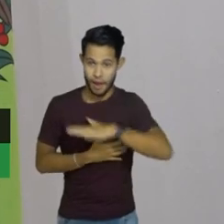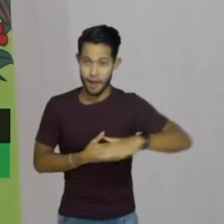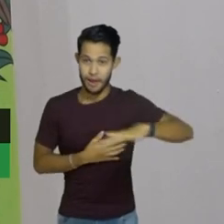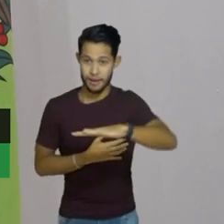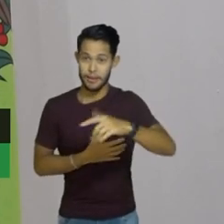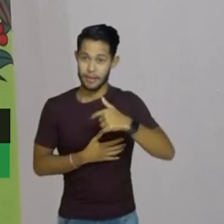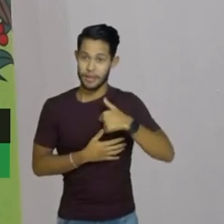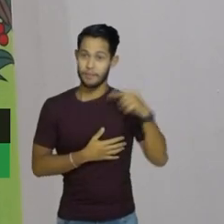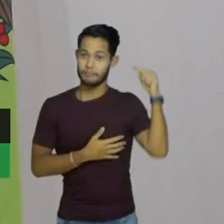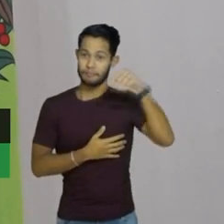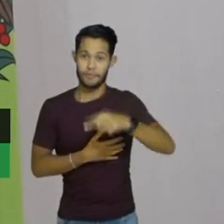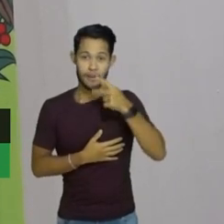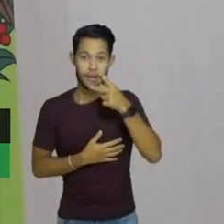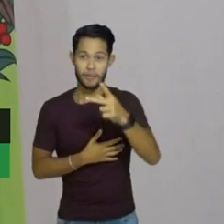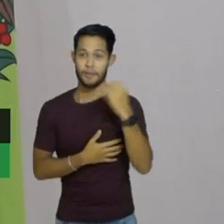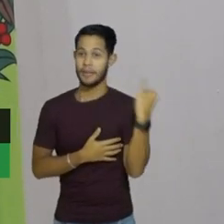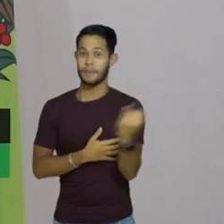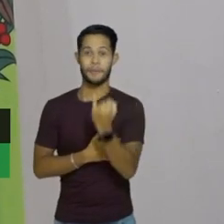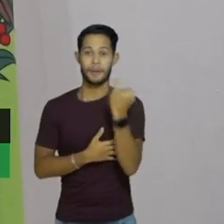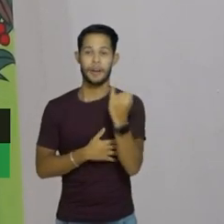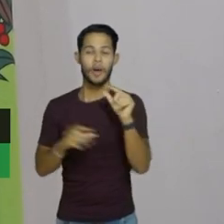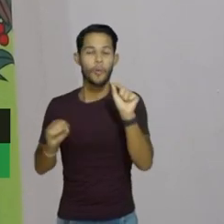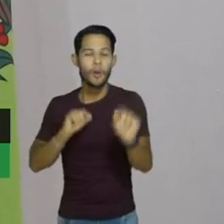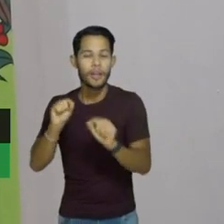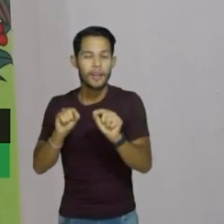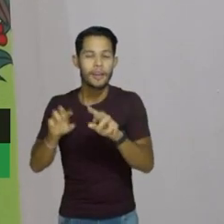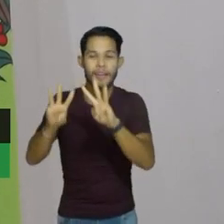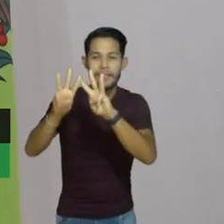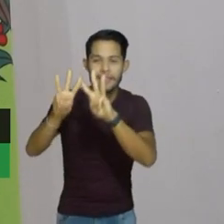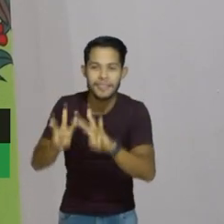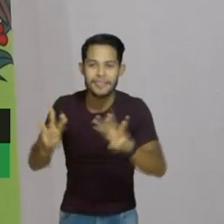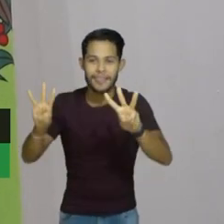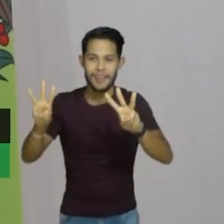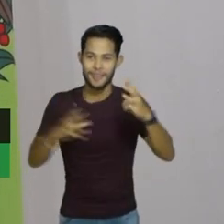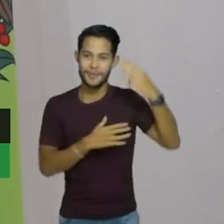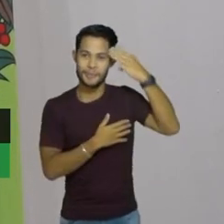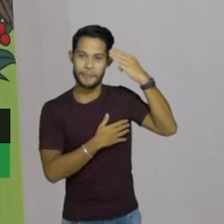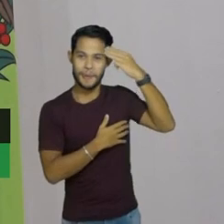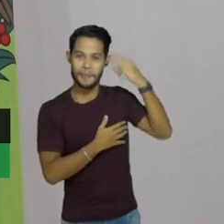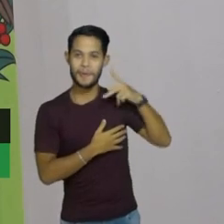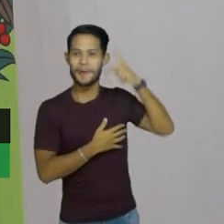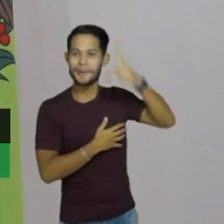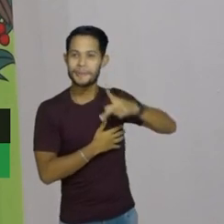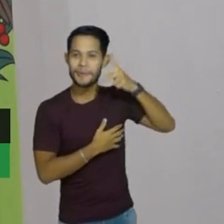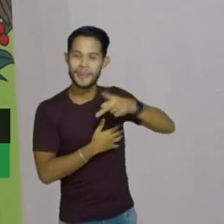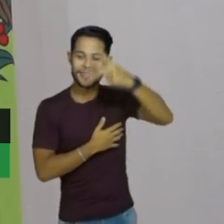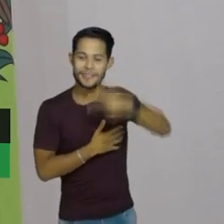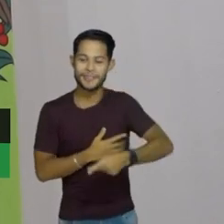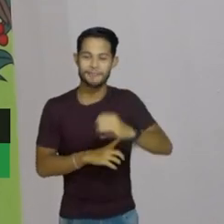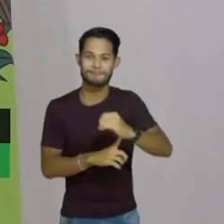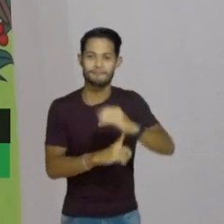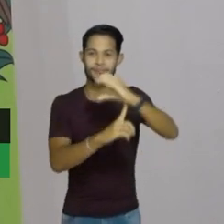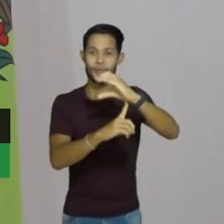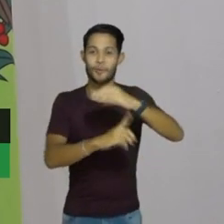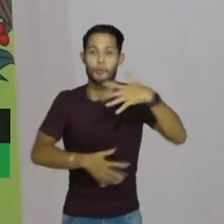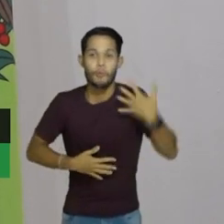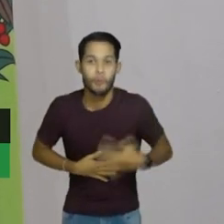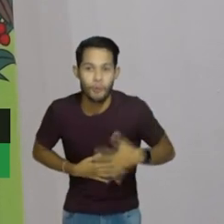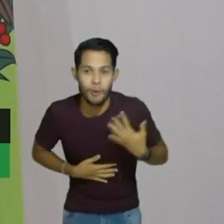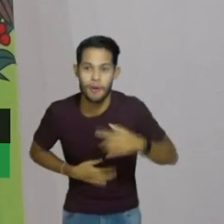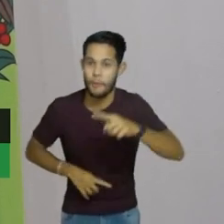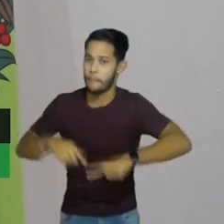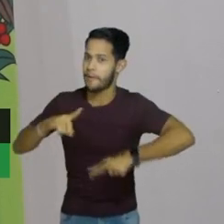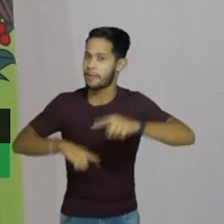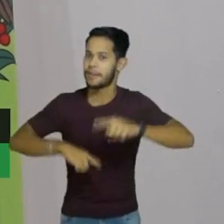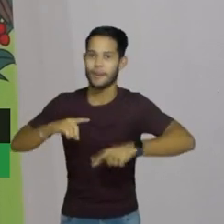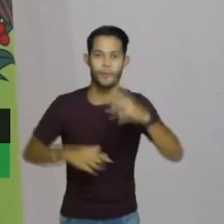também é o próprio site A Memória da Política de Santa Catarina, um material riquíssimo, belo, vasto, e que tem contribuído